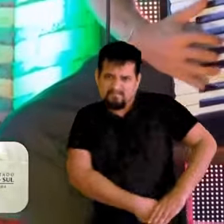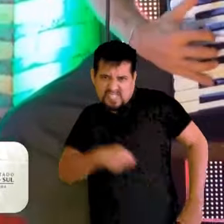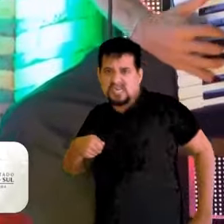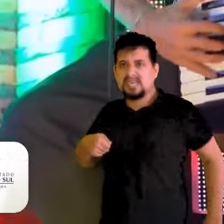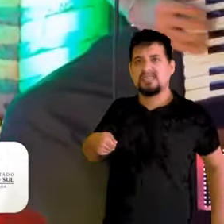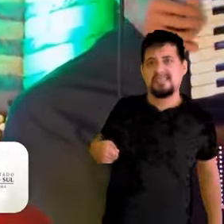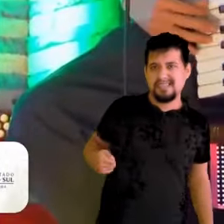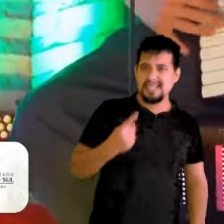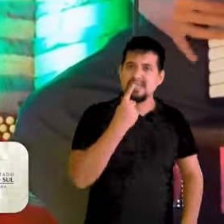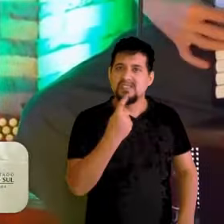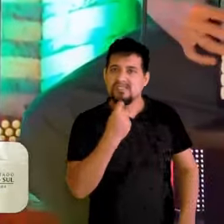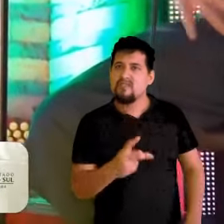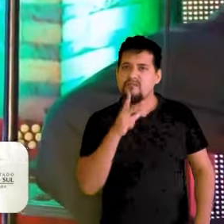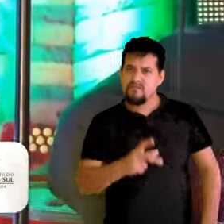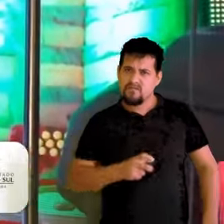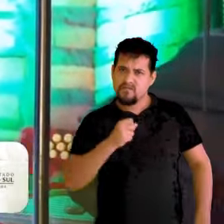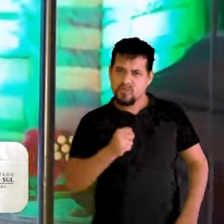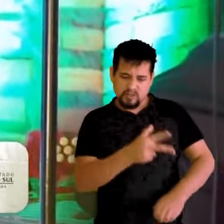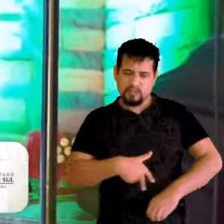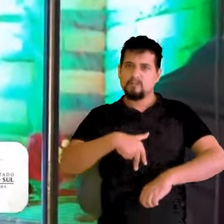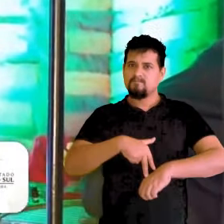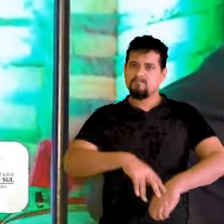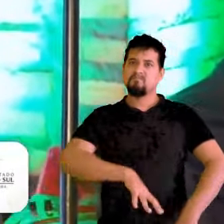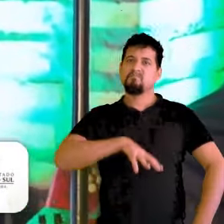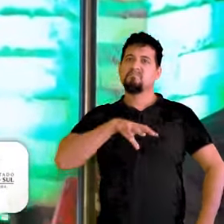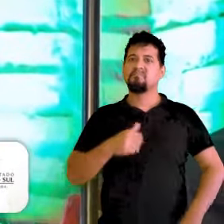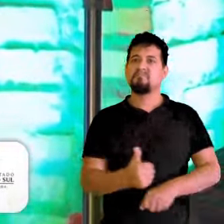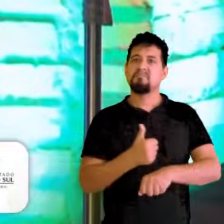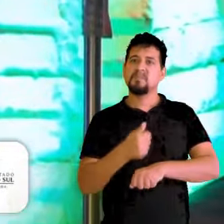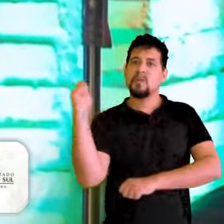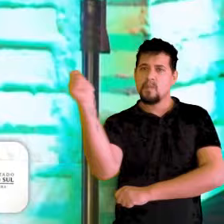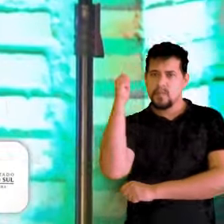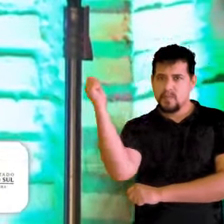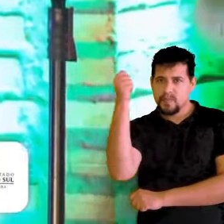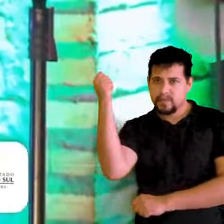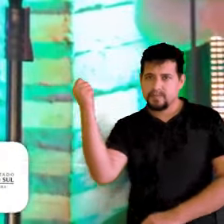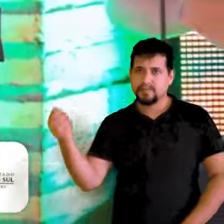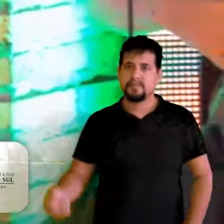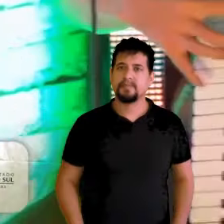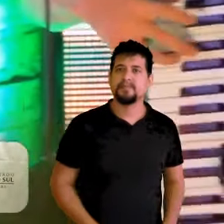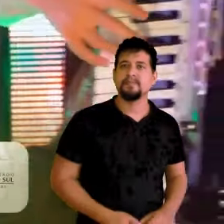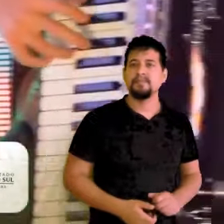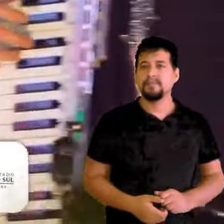espada e lança na mão, no sangue se fez pátria na bravura do